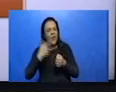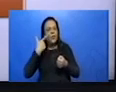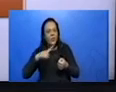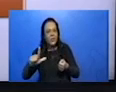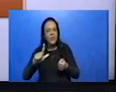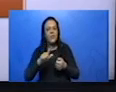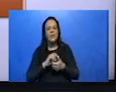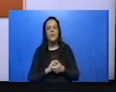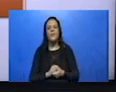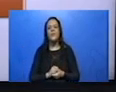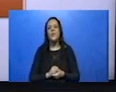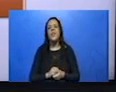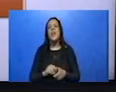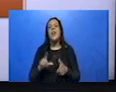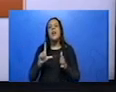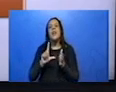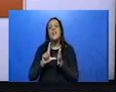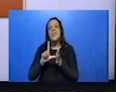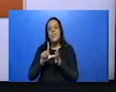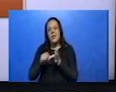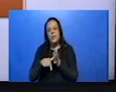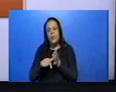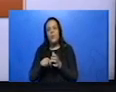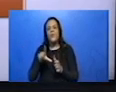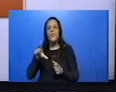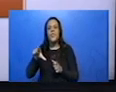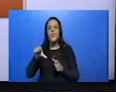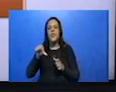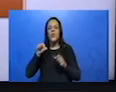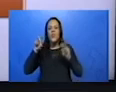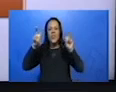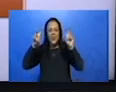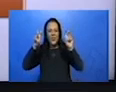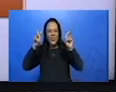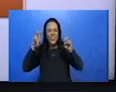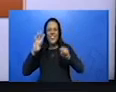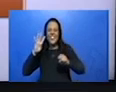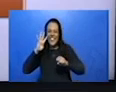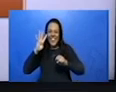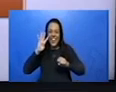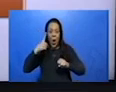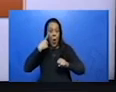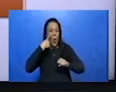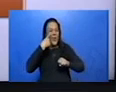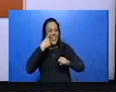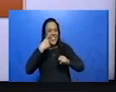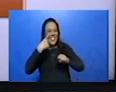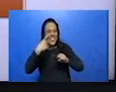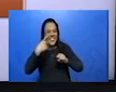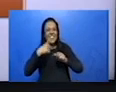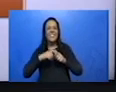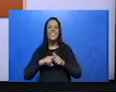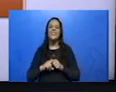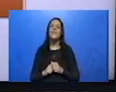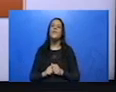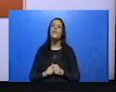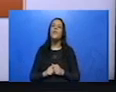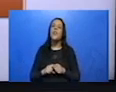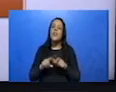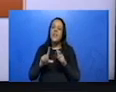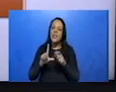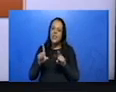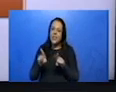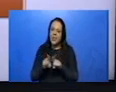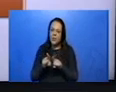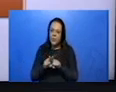o seu rascunho, escolha um título legal, interessante, chamativo. Por fim, revise o seu